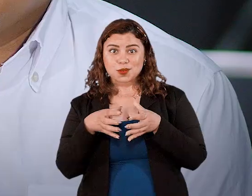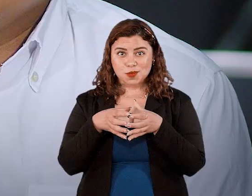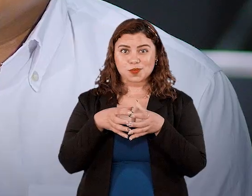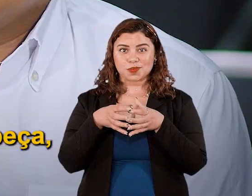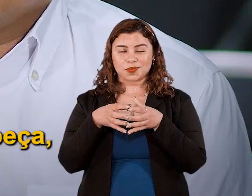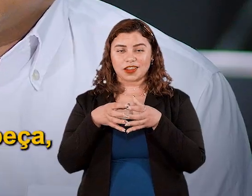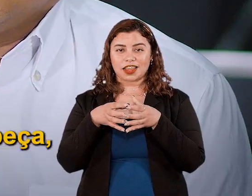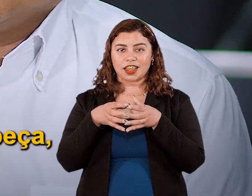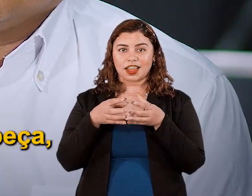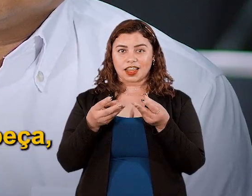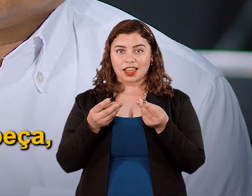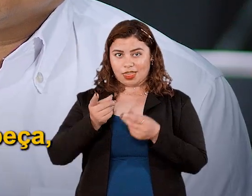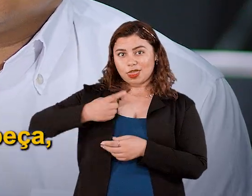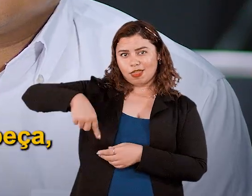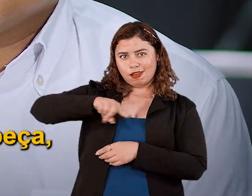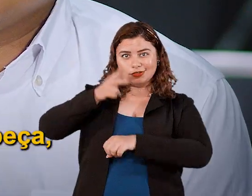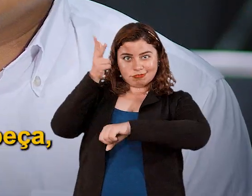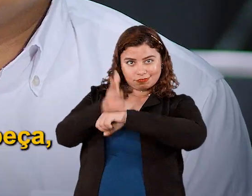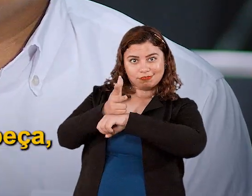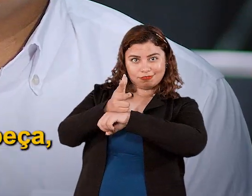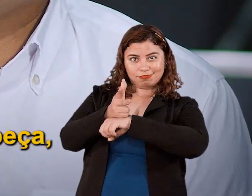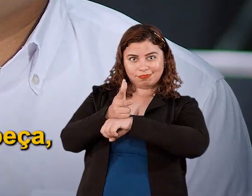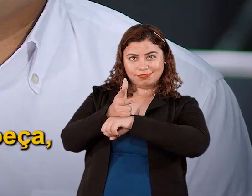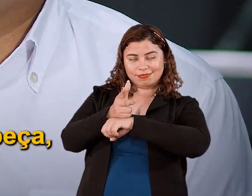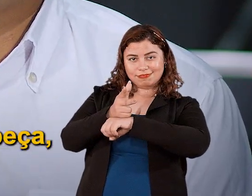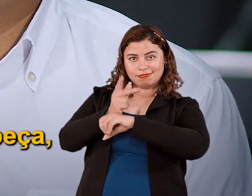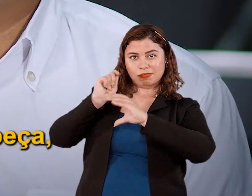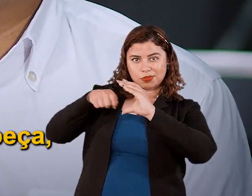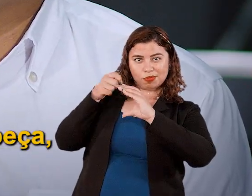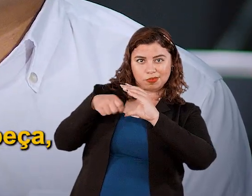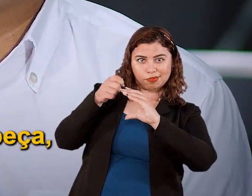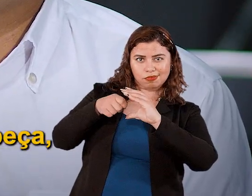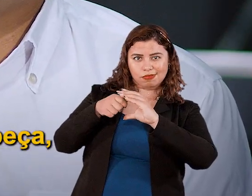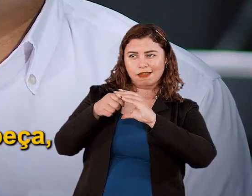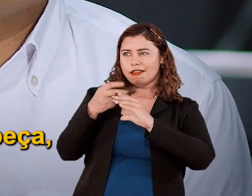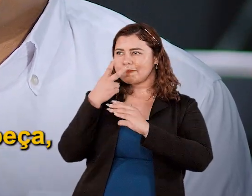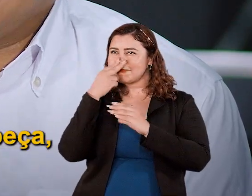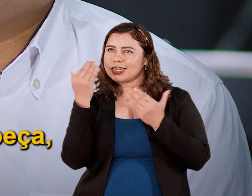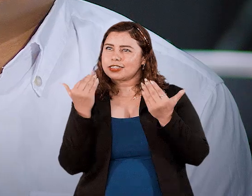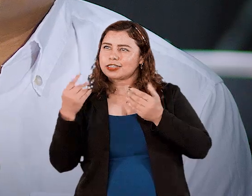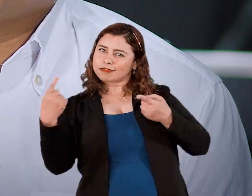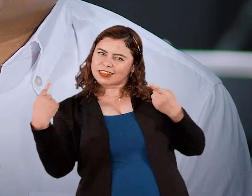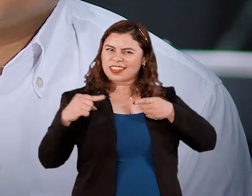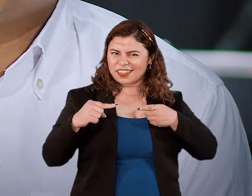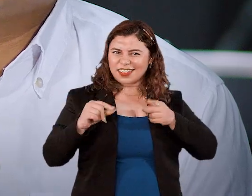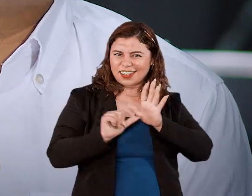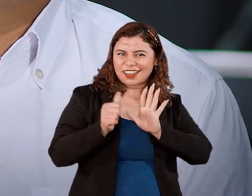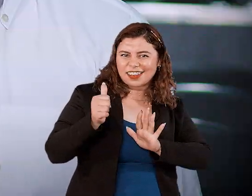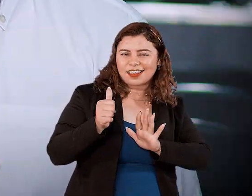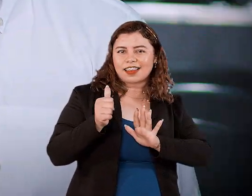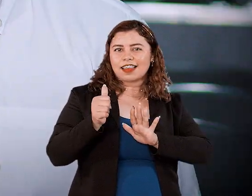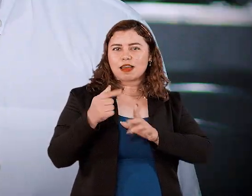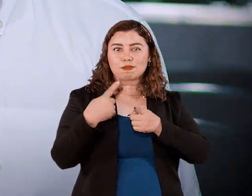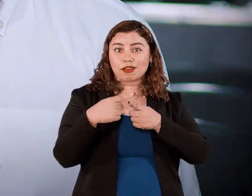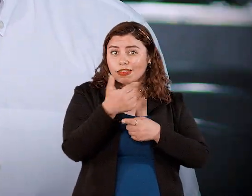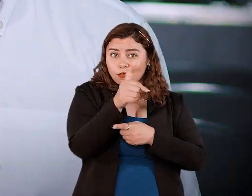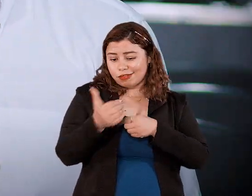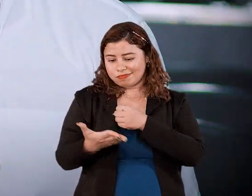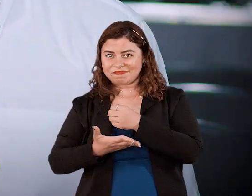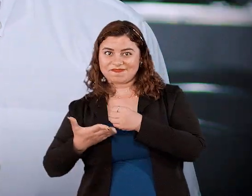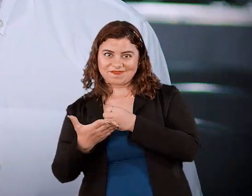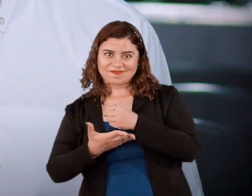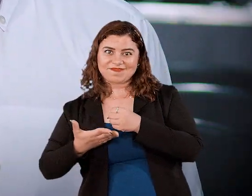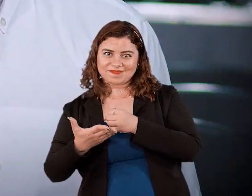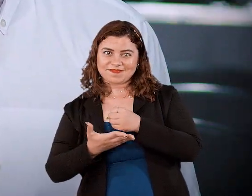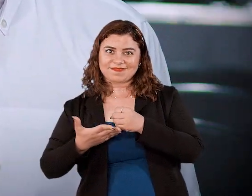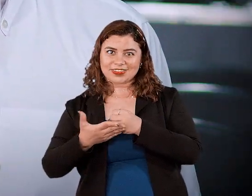esse grupo que nós estamos gravando essa peça, né, estamos sendo desafiados, né, primeiramente, de não ter uma